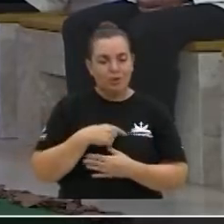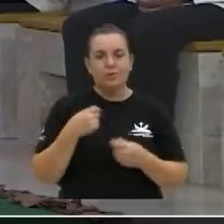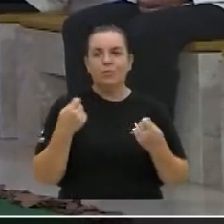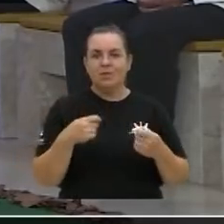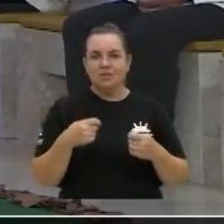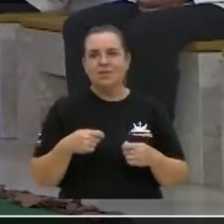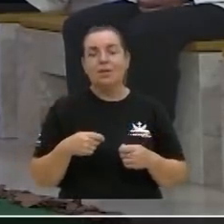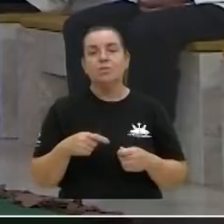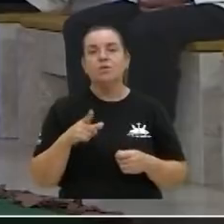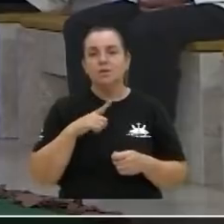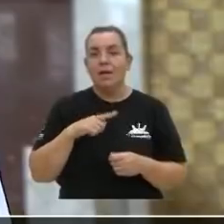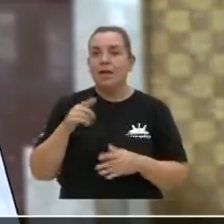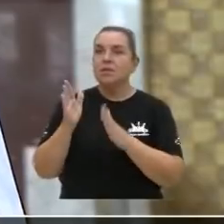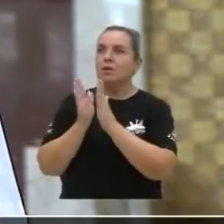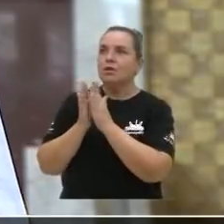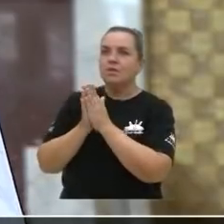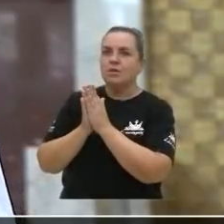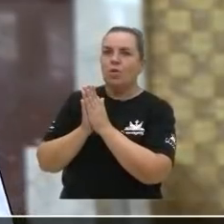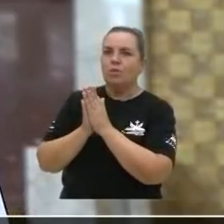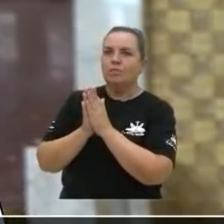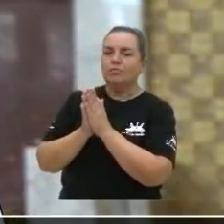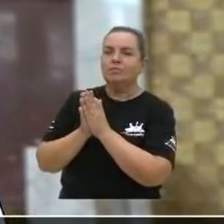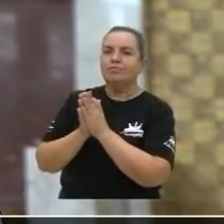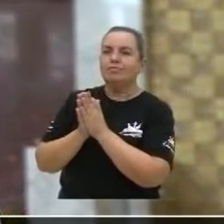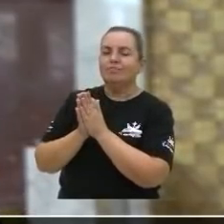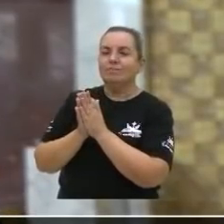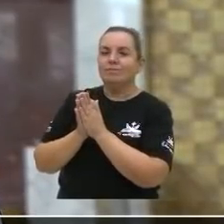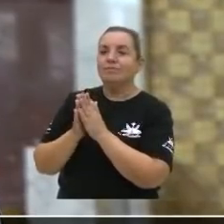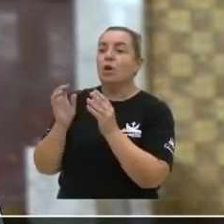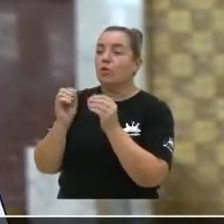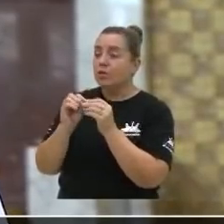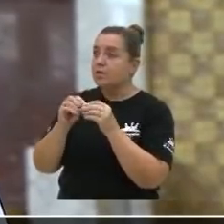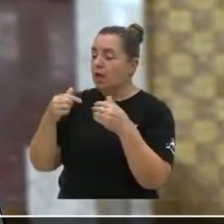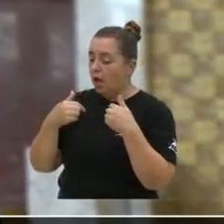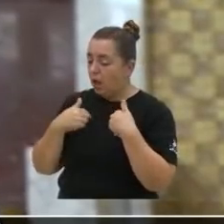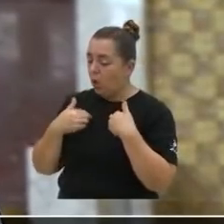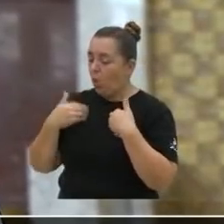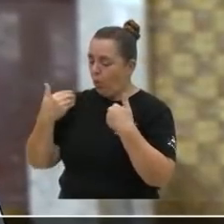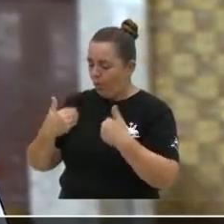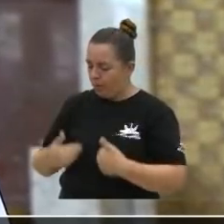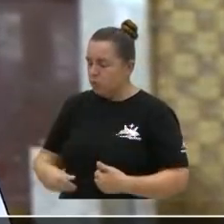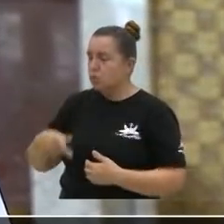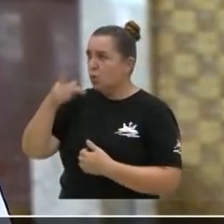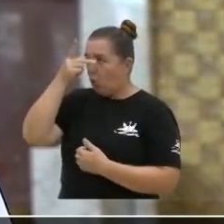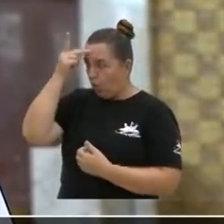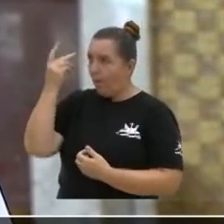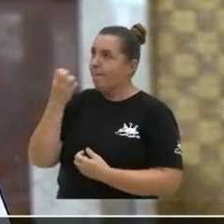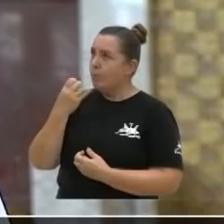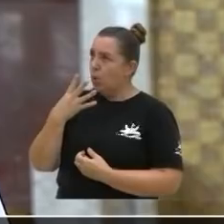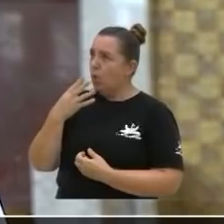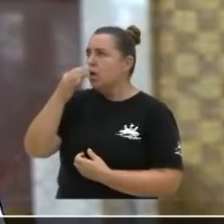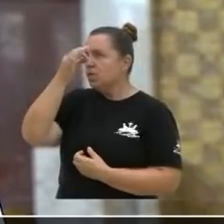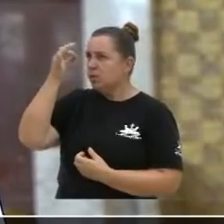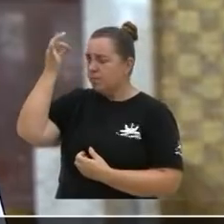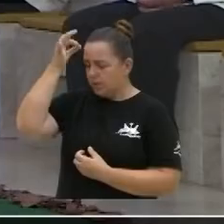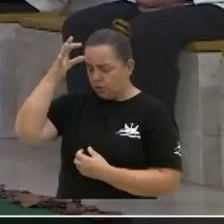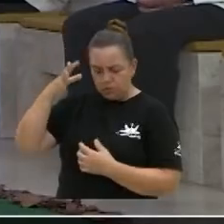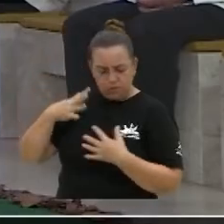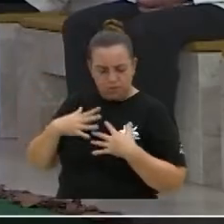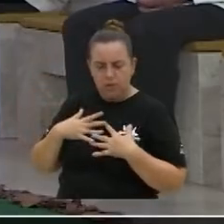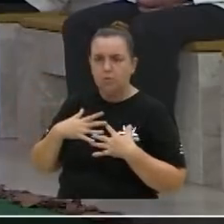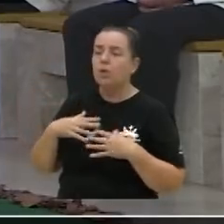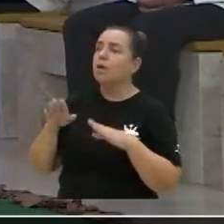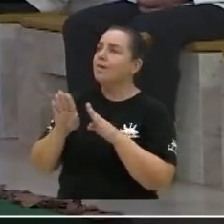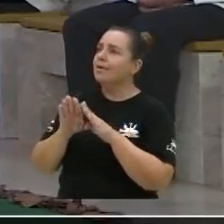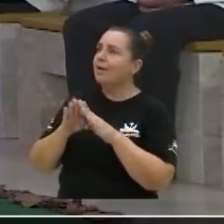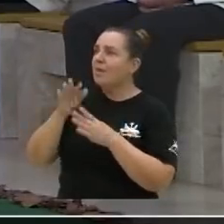a nossa oração tem que residir ali. Fazei-me ser bom, cheio do Espírito Santo